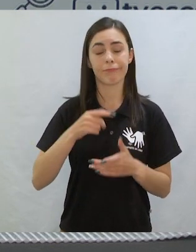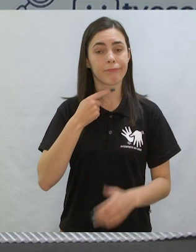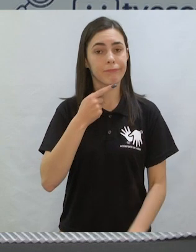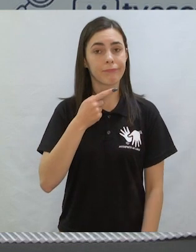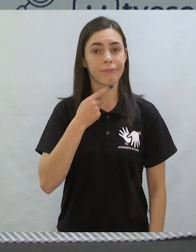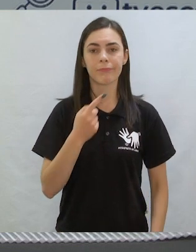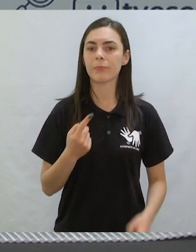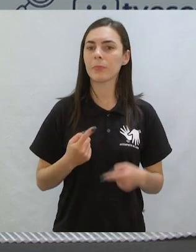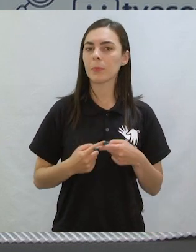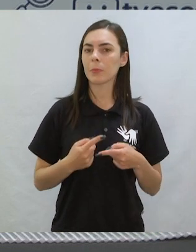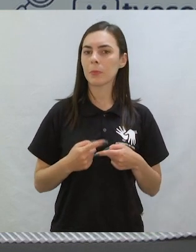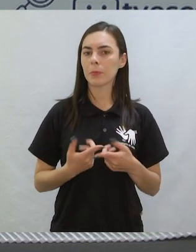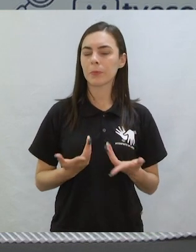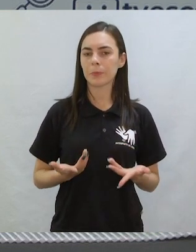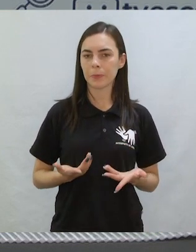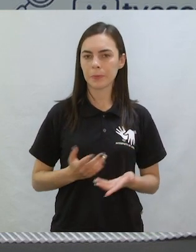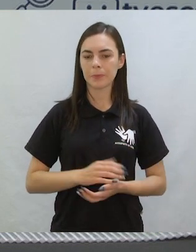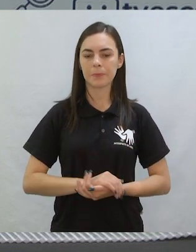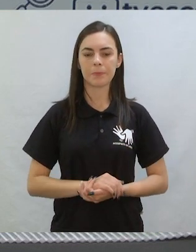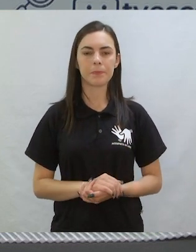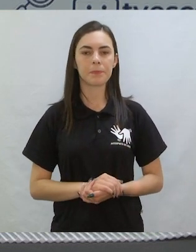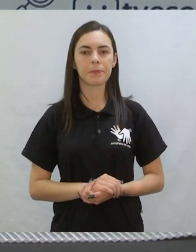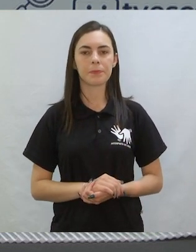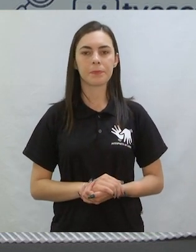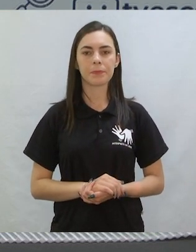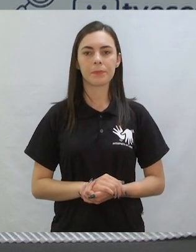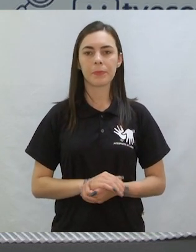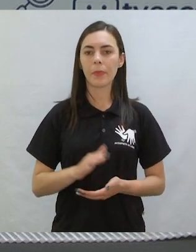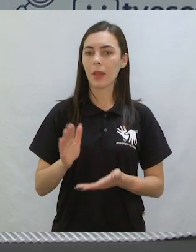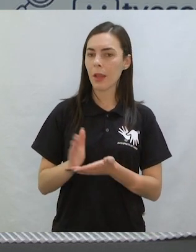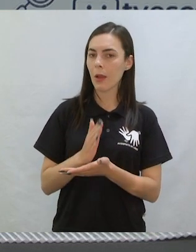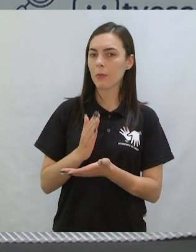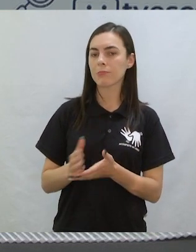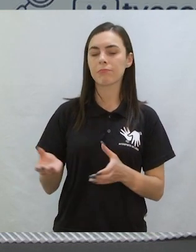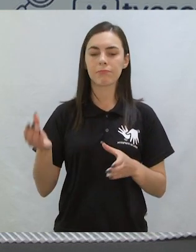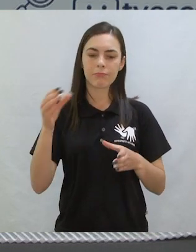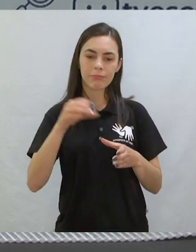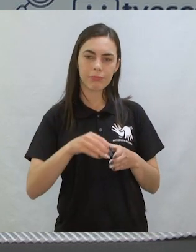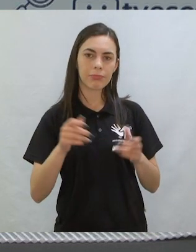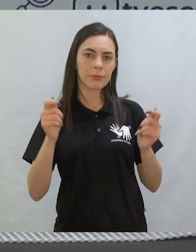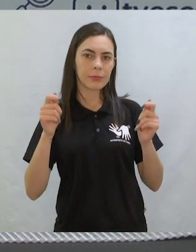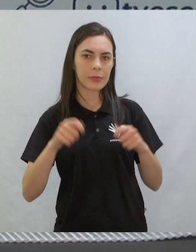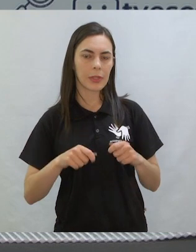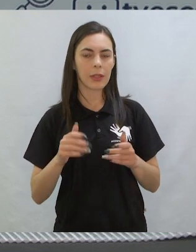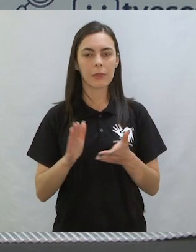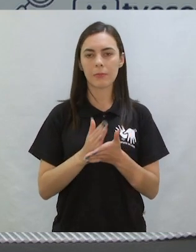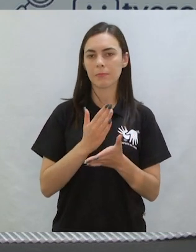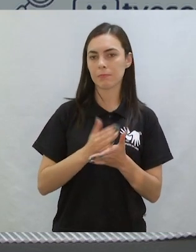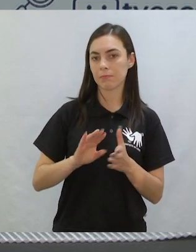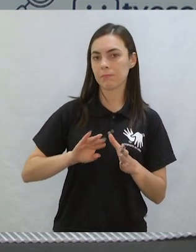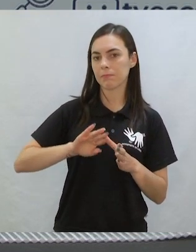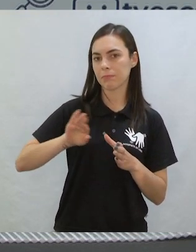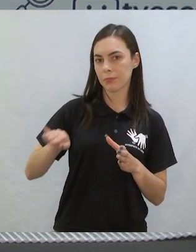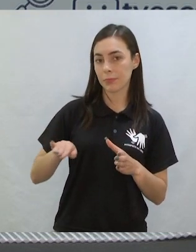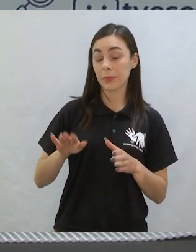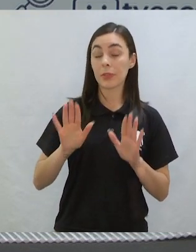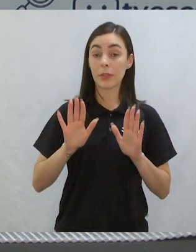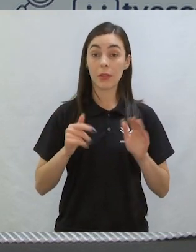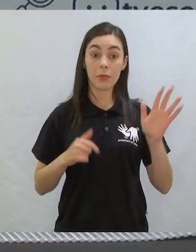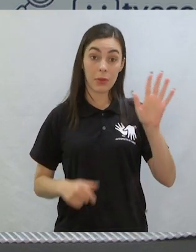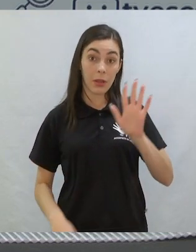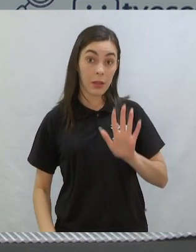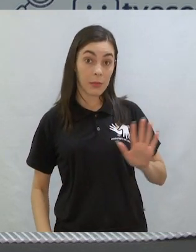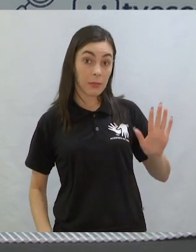vai entrar, que vai ficar, vamos tirar, que ela não vai ter o direito de entrar na caixa. Então, eu vou mostrar